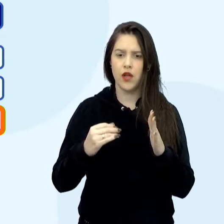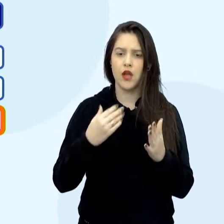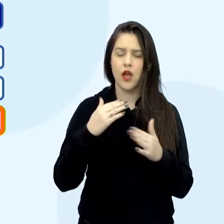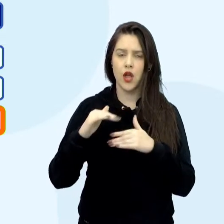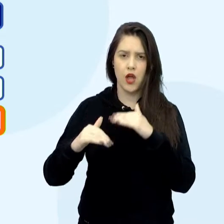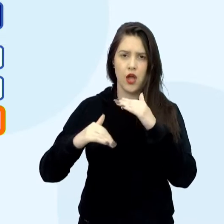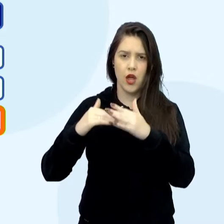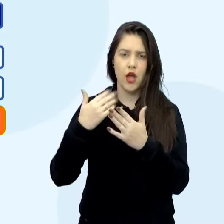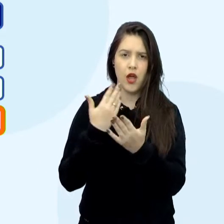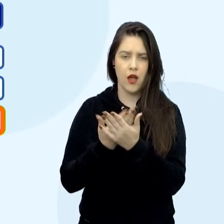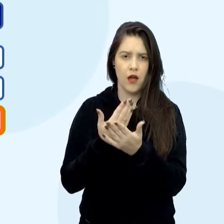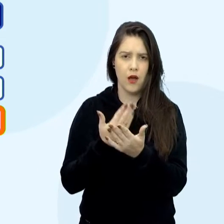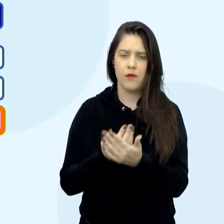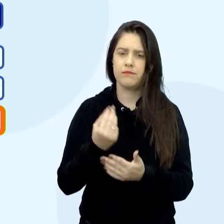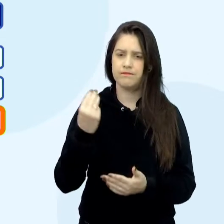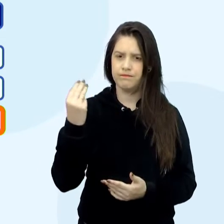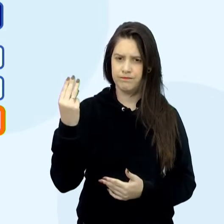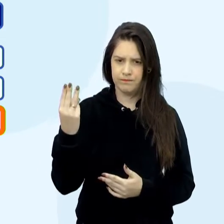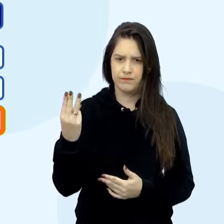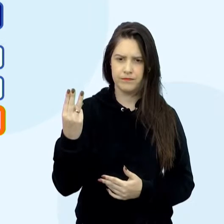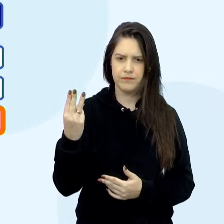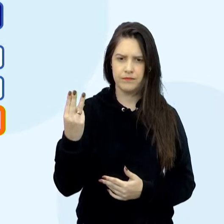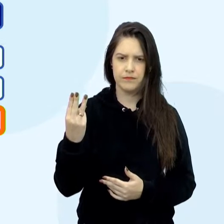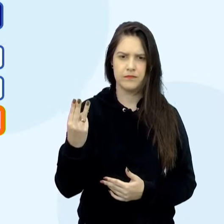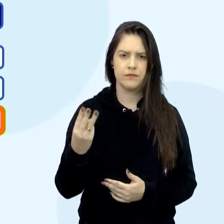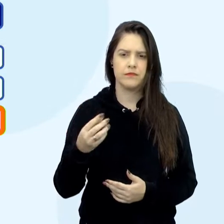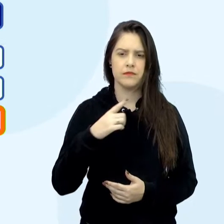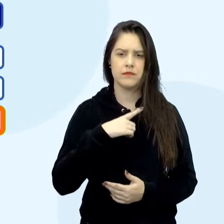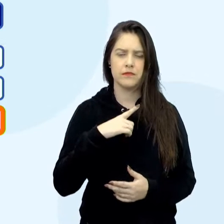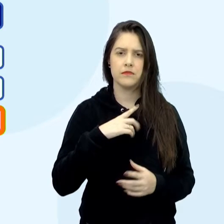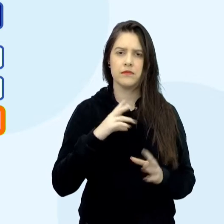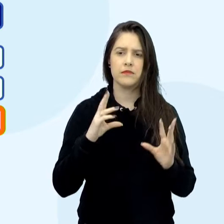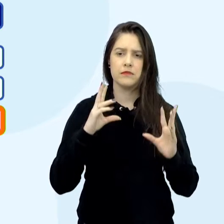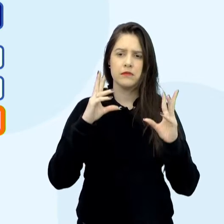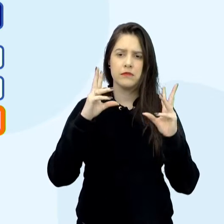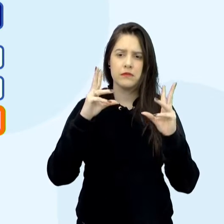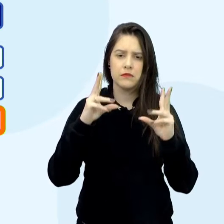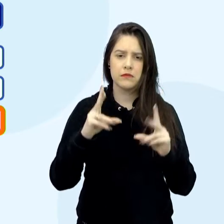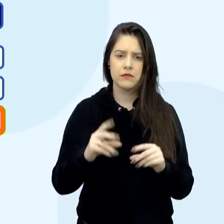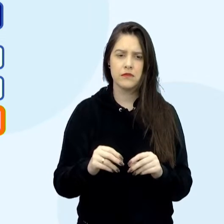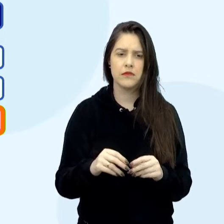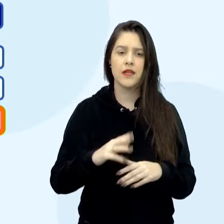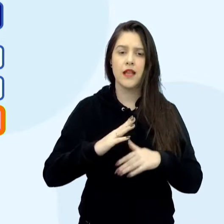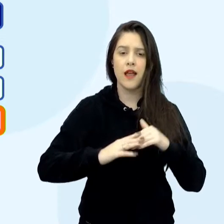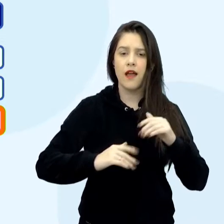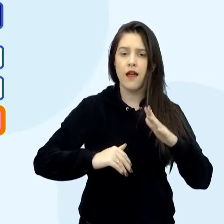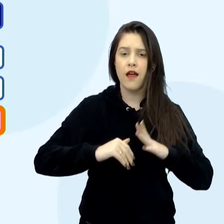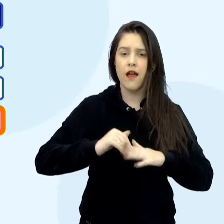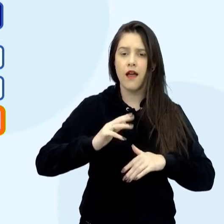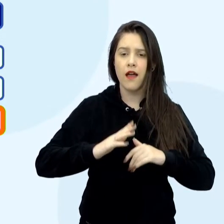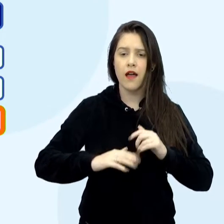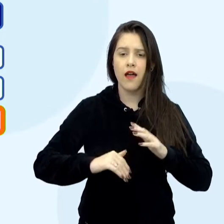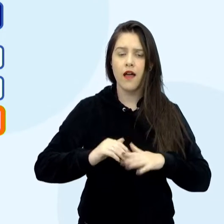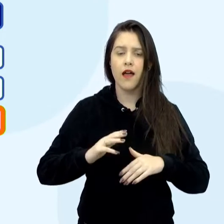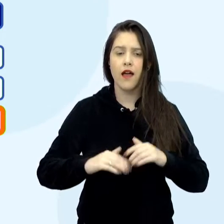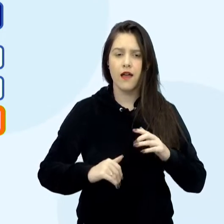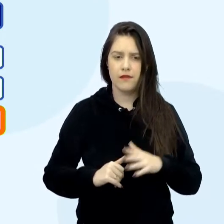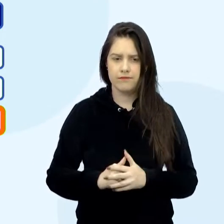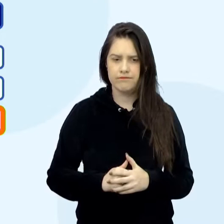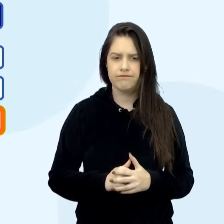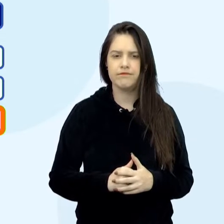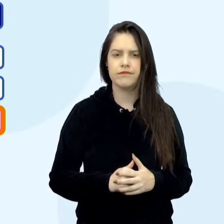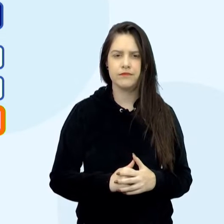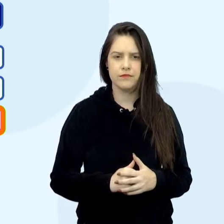estamos na aula de desenvolvimento 3. E então, enquanto vocês vão para a prática aí, fazendo